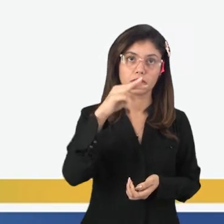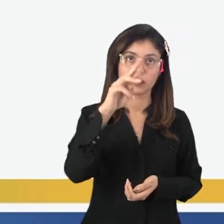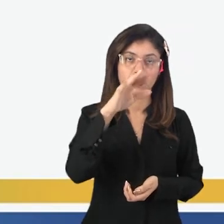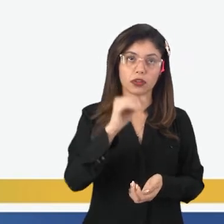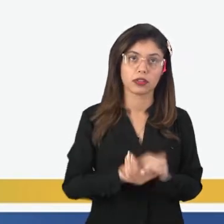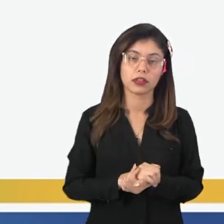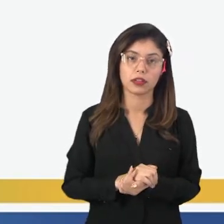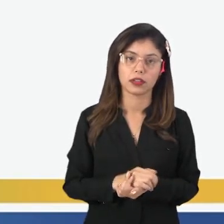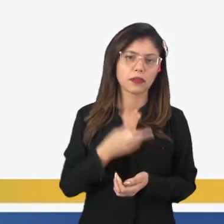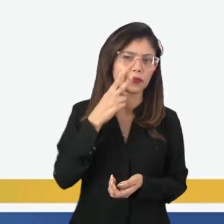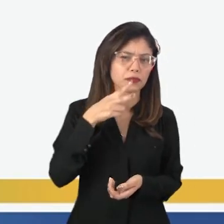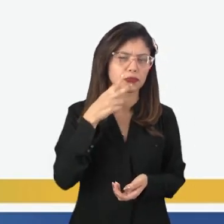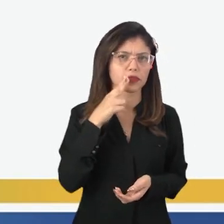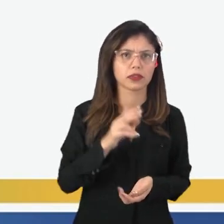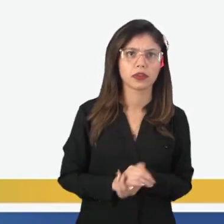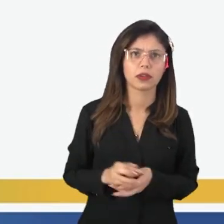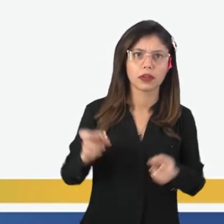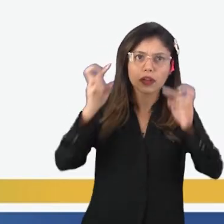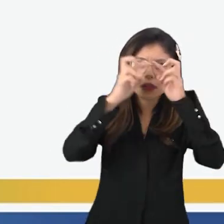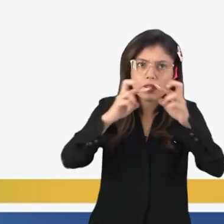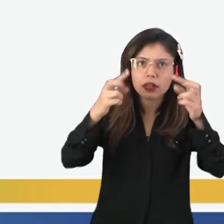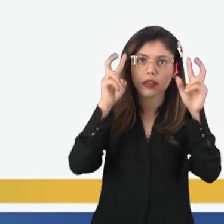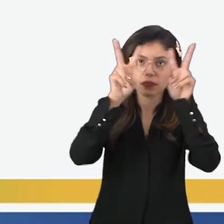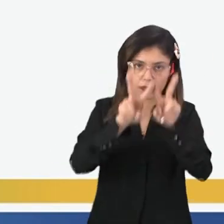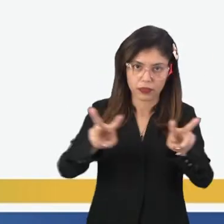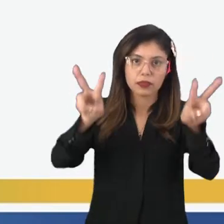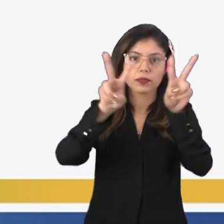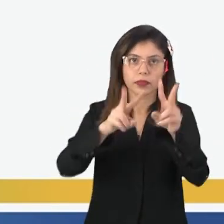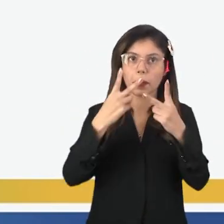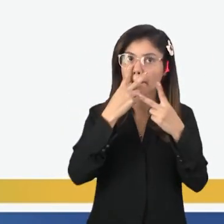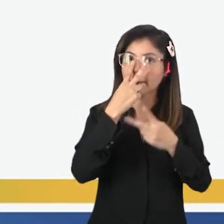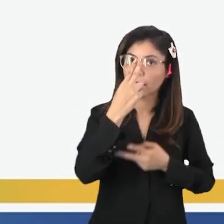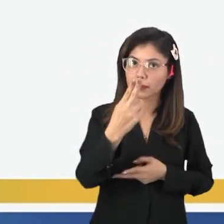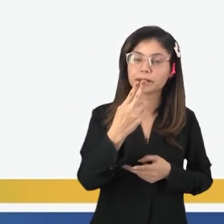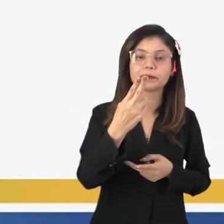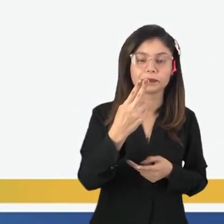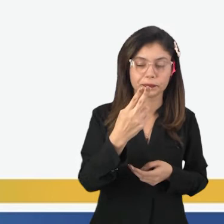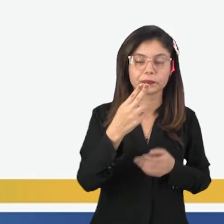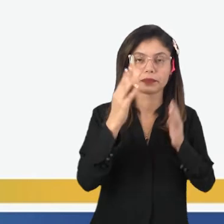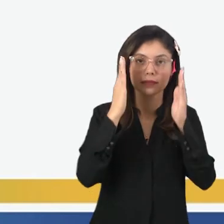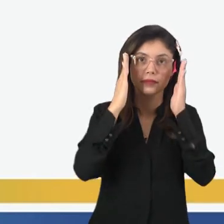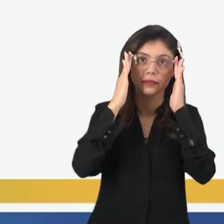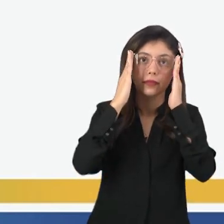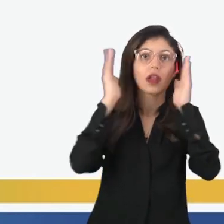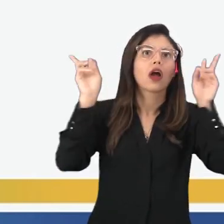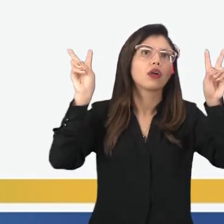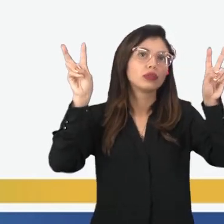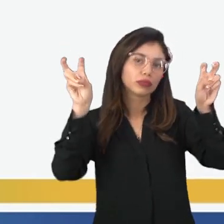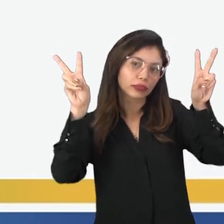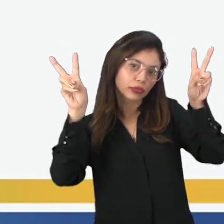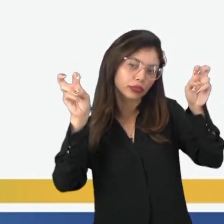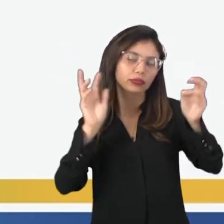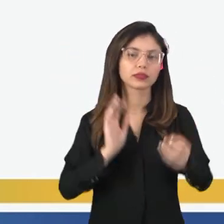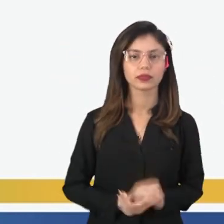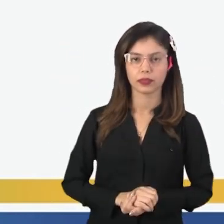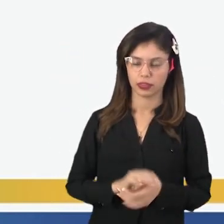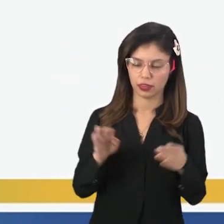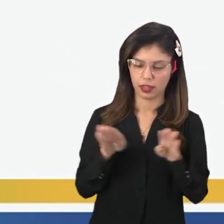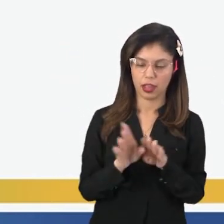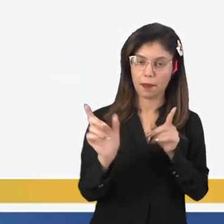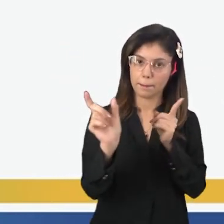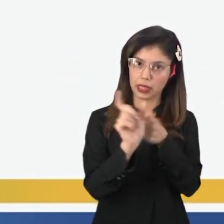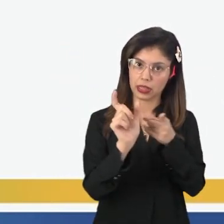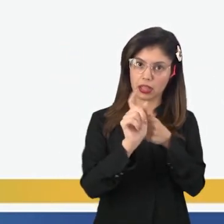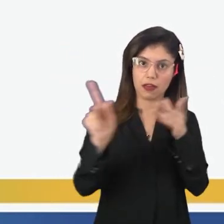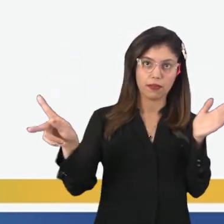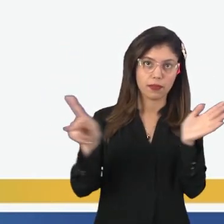Brás Cubas. Vejam, ó, que os elementos visuais se parecem muito. Veja que o título, ele tem muitas palavras